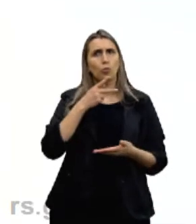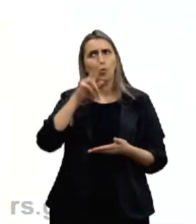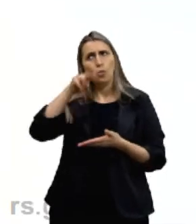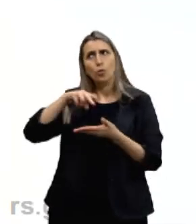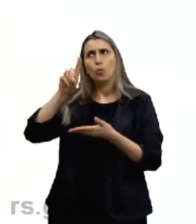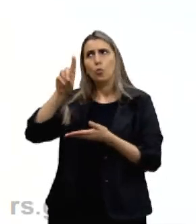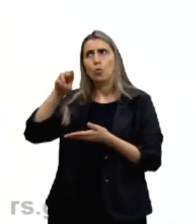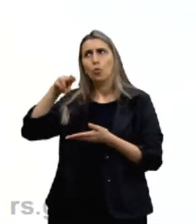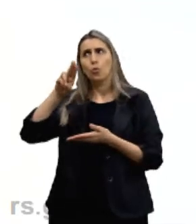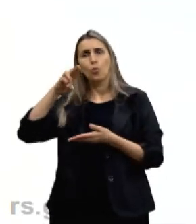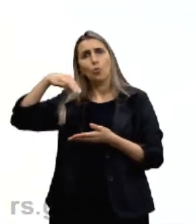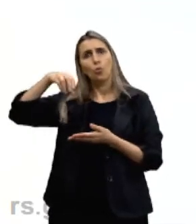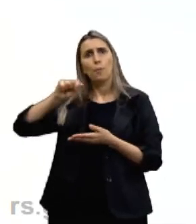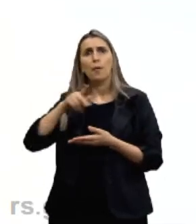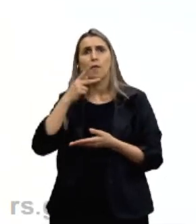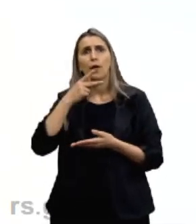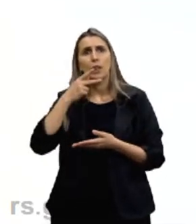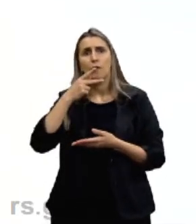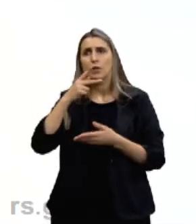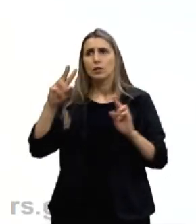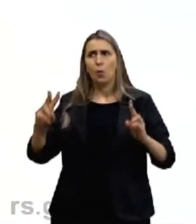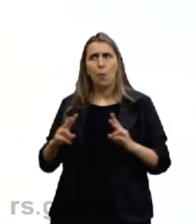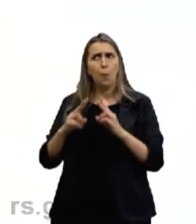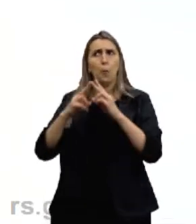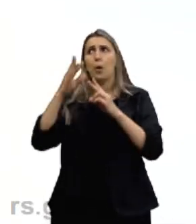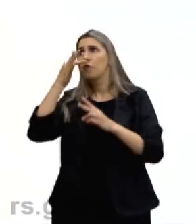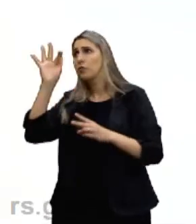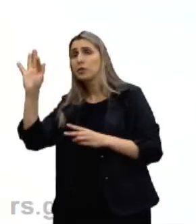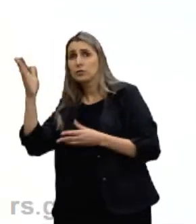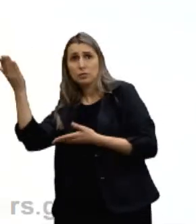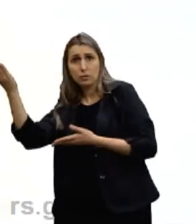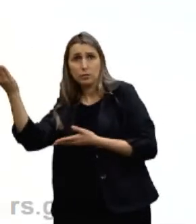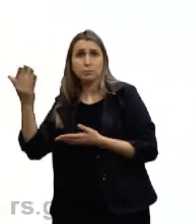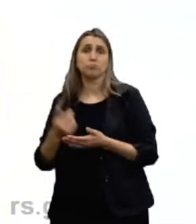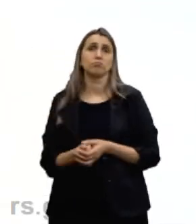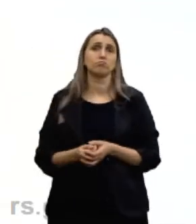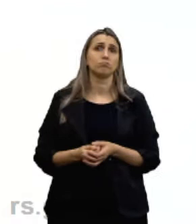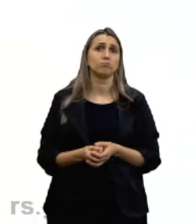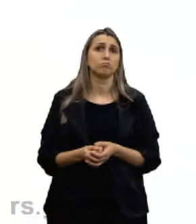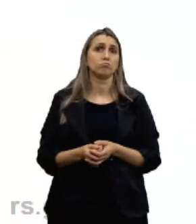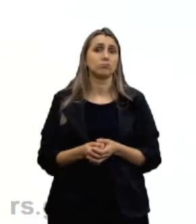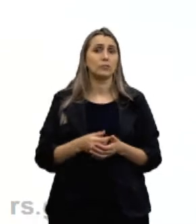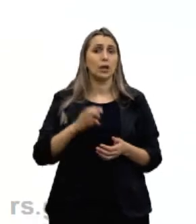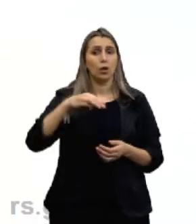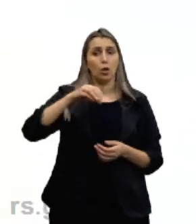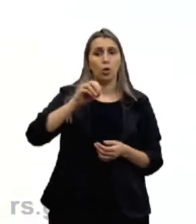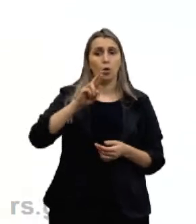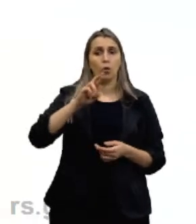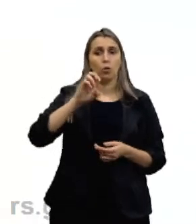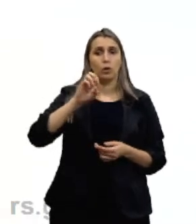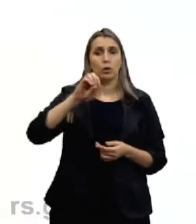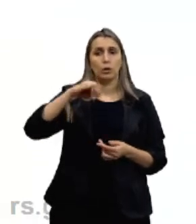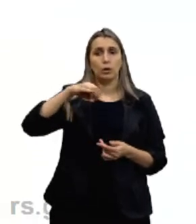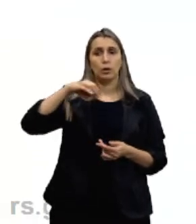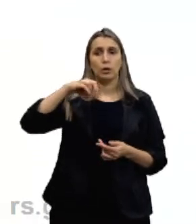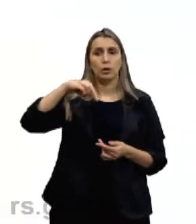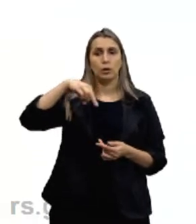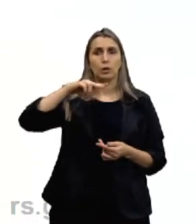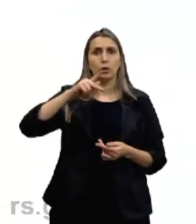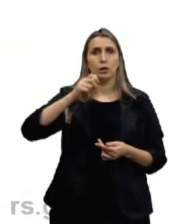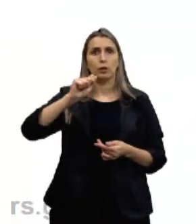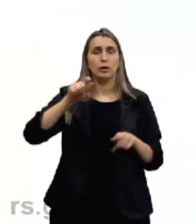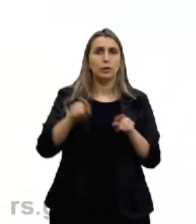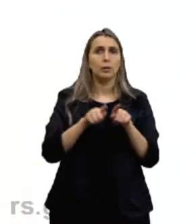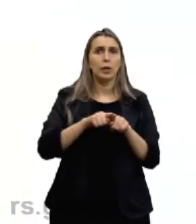mas o do mar falava das ruas de Paris na França e a moreninho moço loiro existe